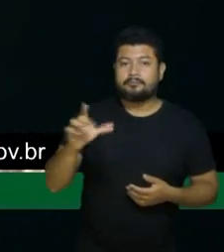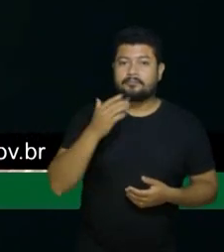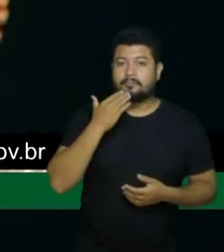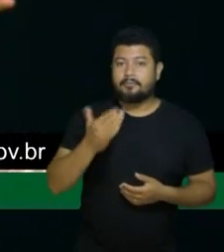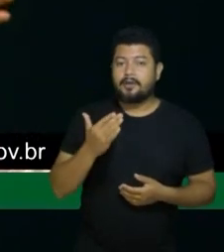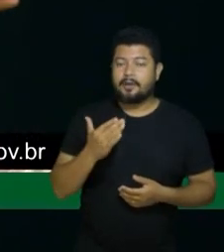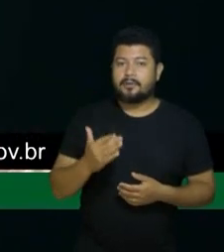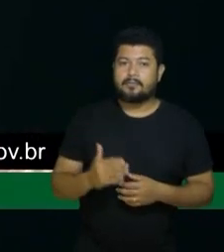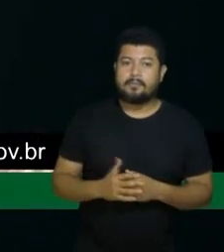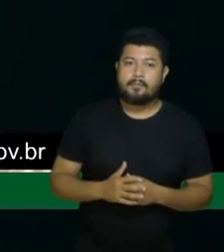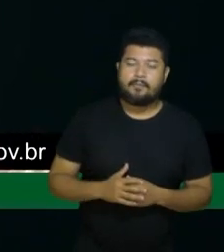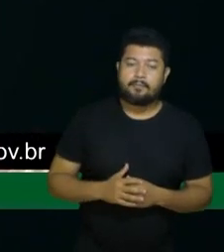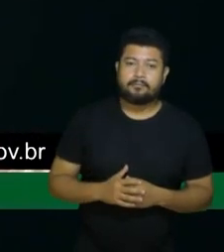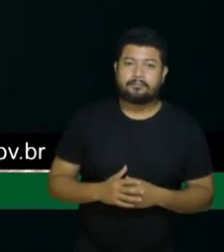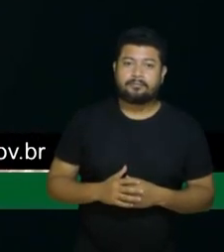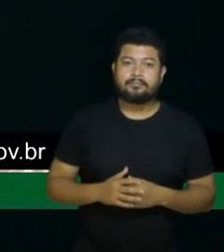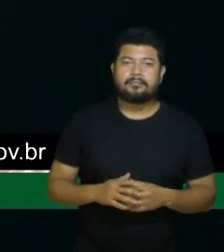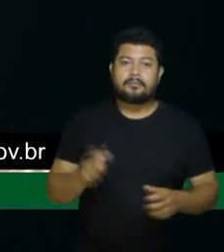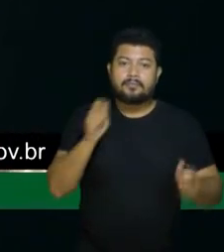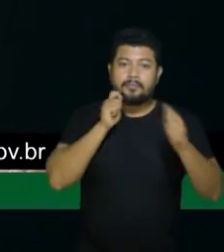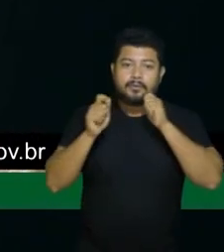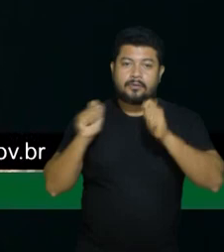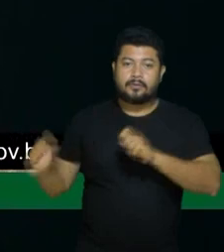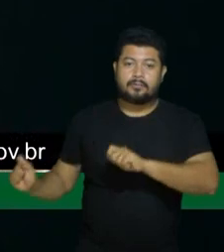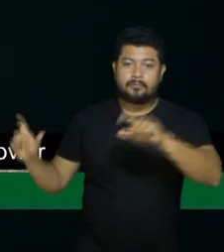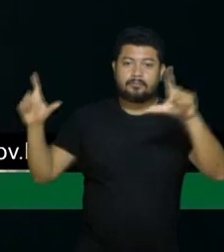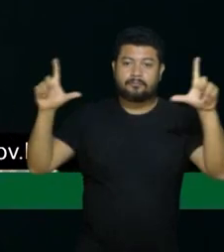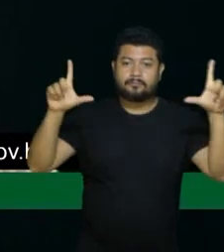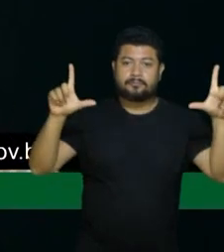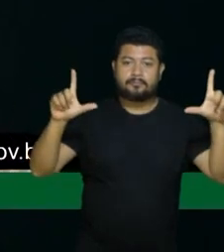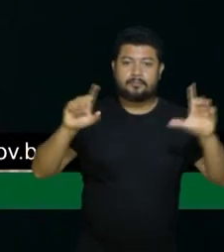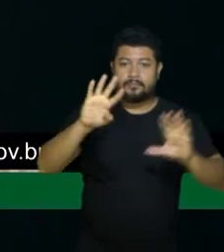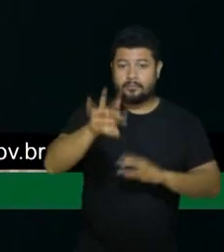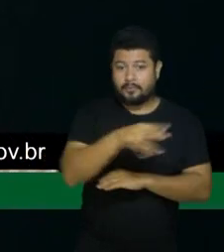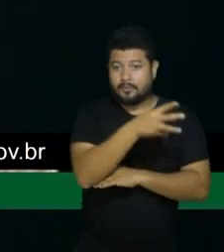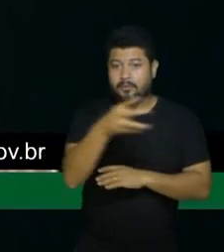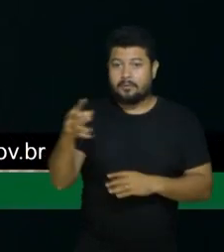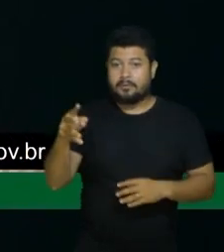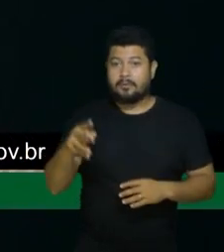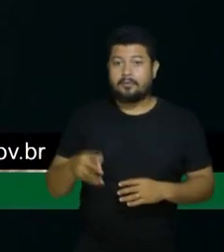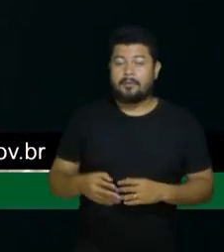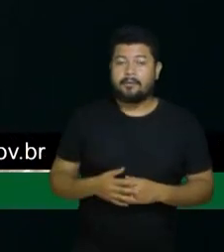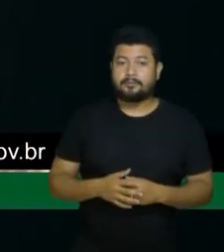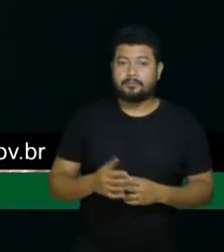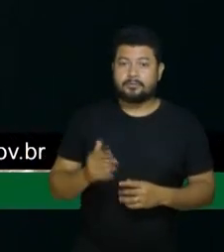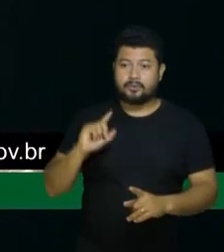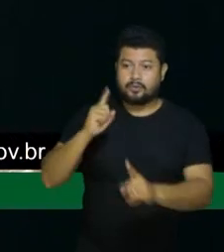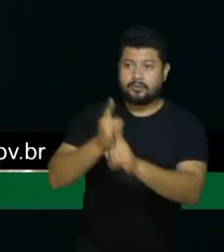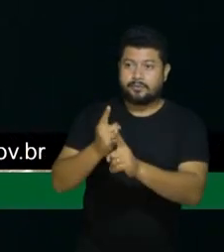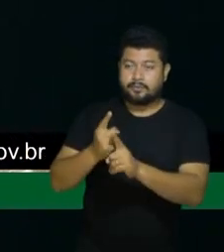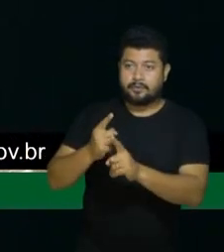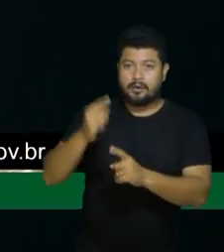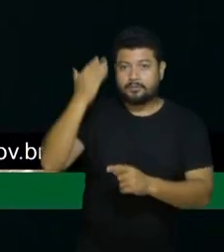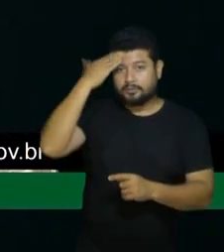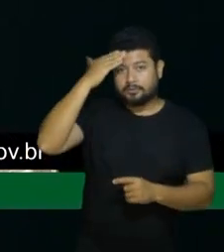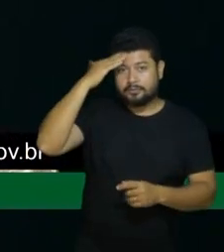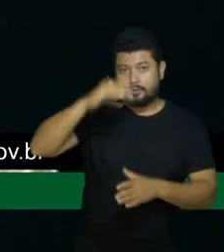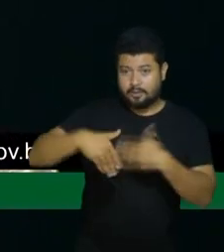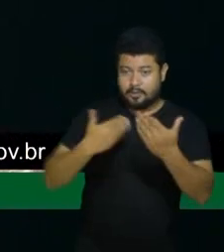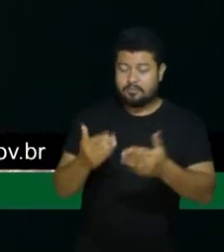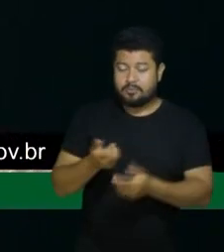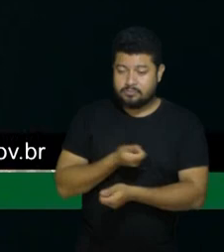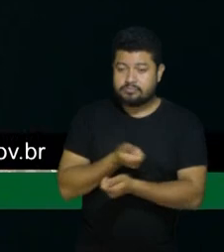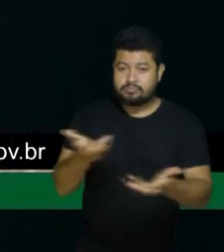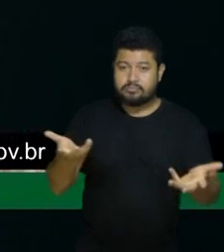gentileza que mostre ali a planilha e depois volte aqui para mim mas só para as pessoas identificarem depois terão acesso